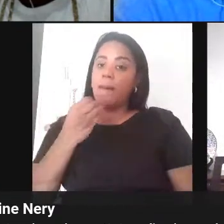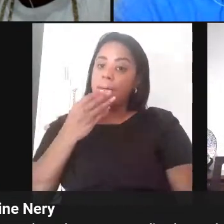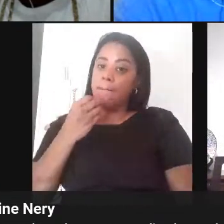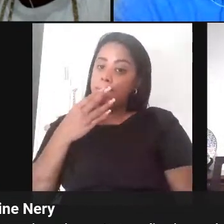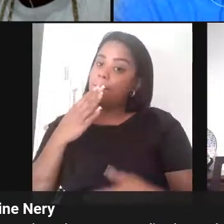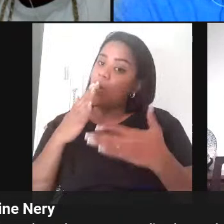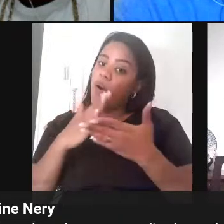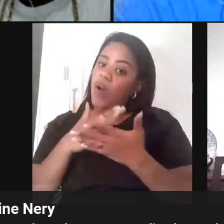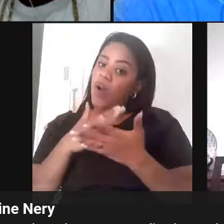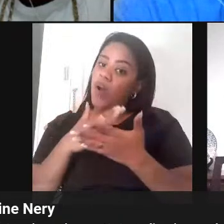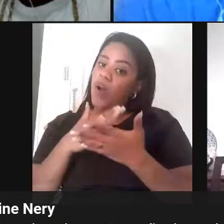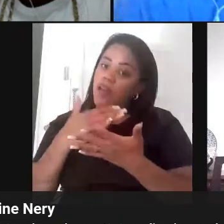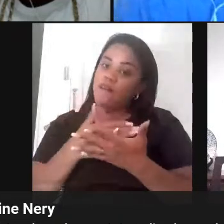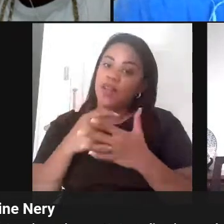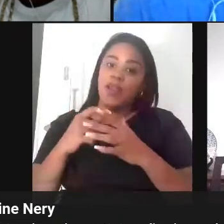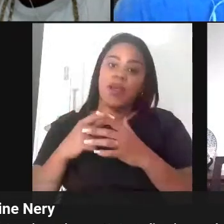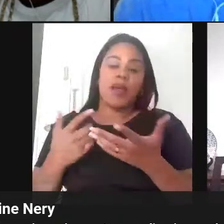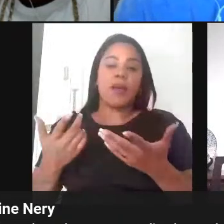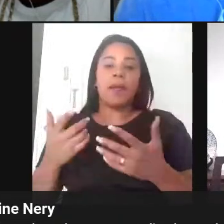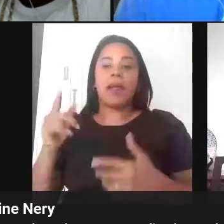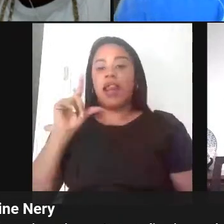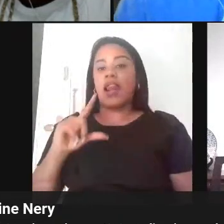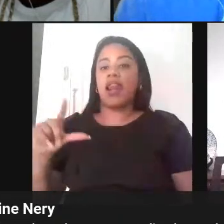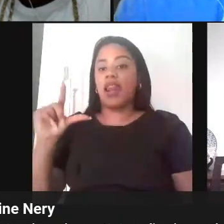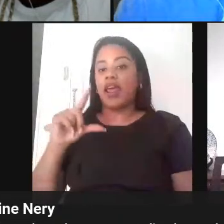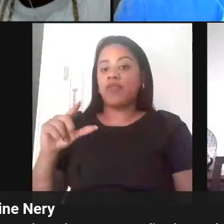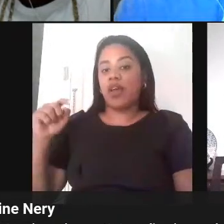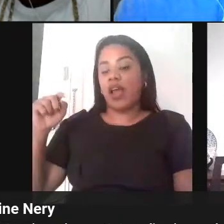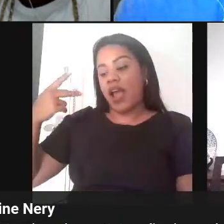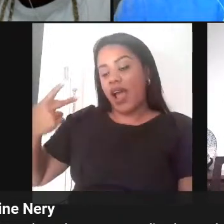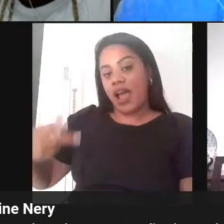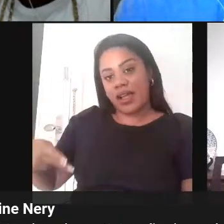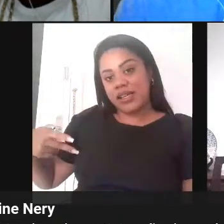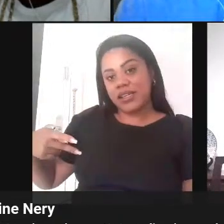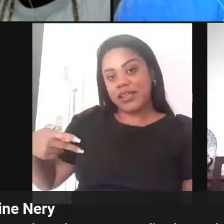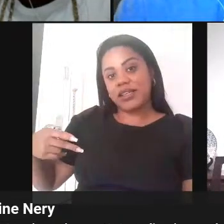maiores livros da literatura moçambicana, que infelizmente está esquecido.